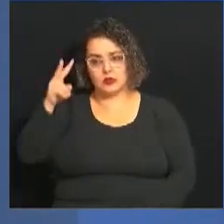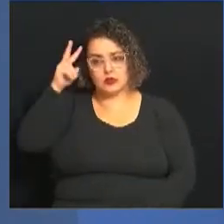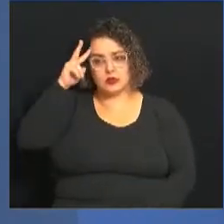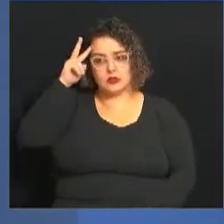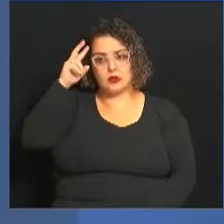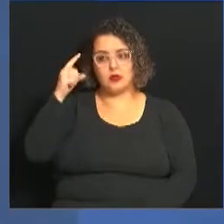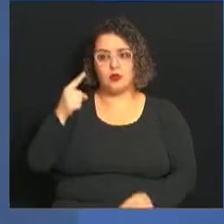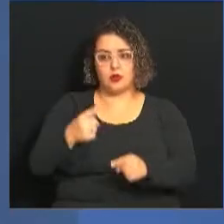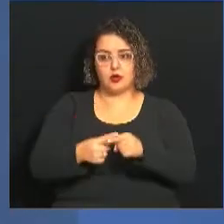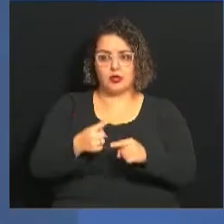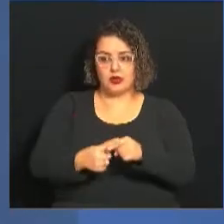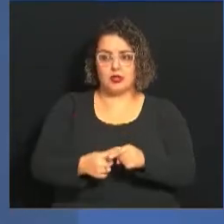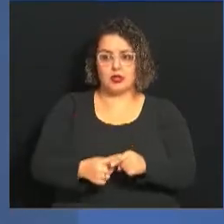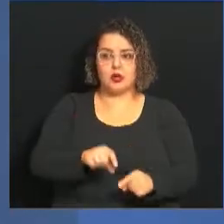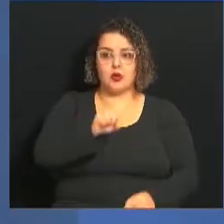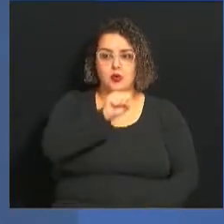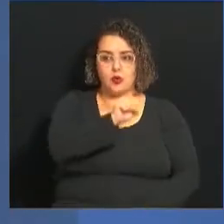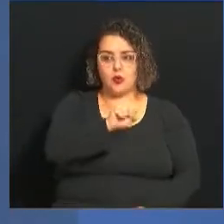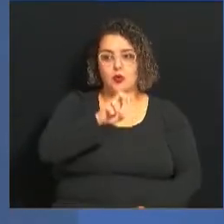porque